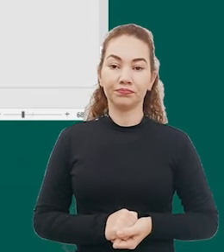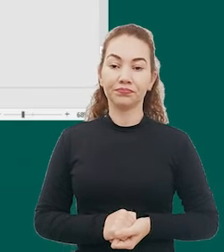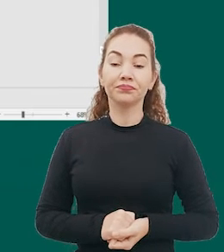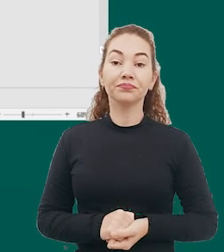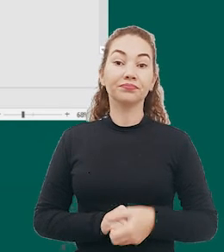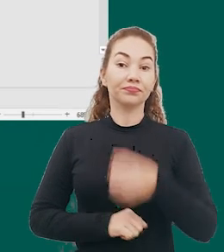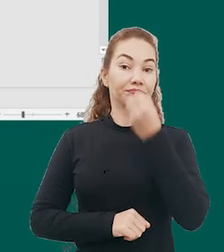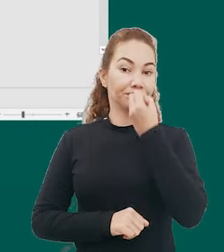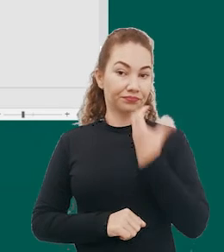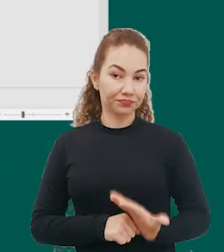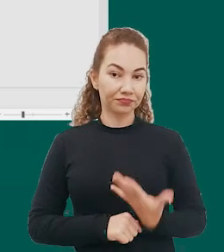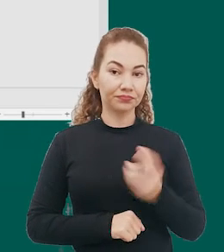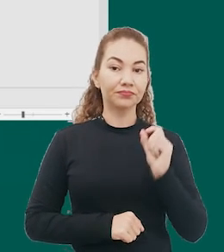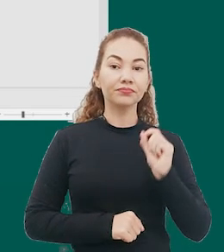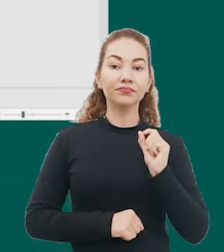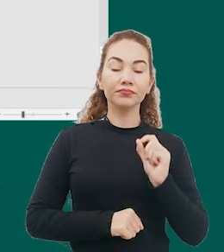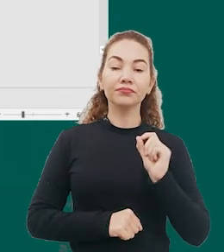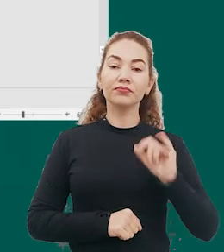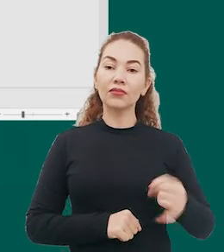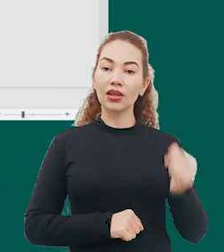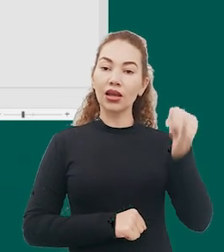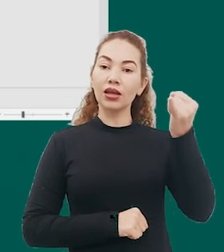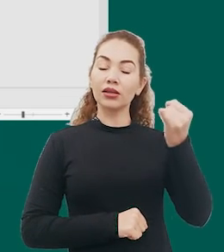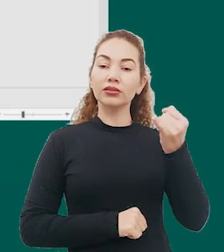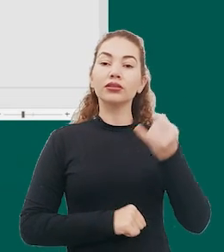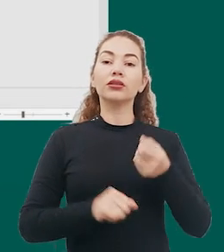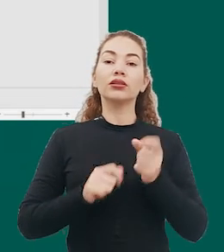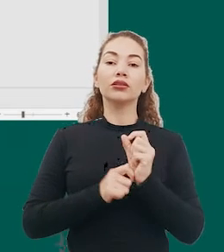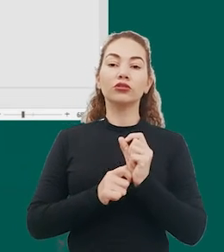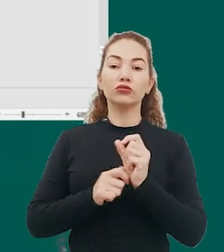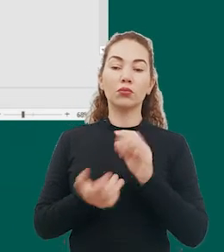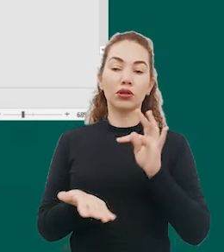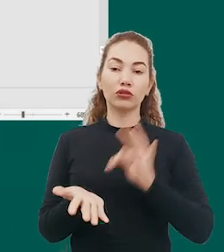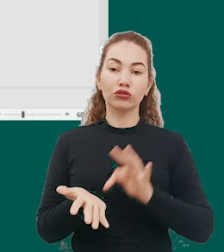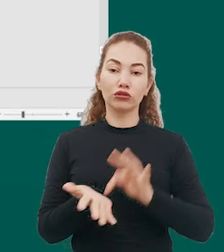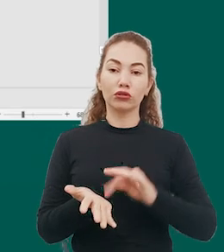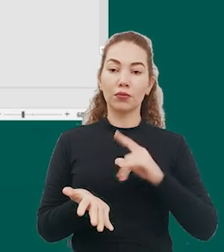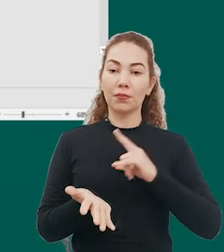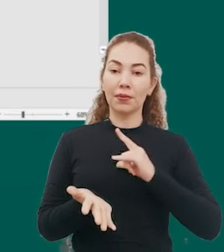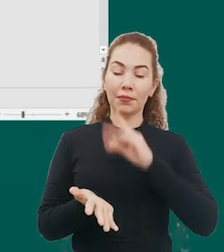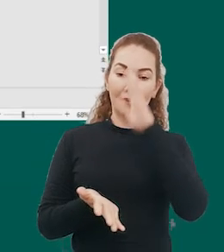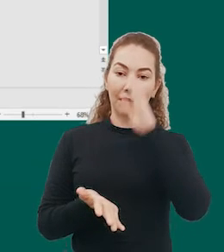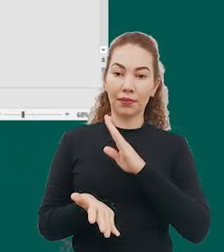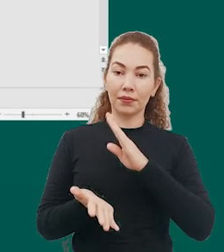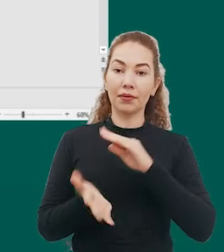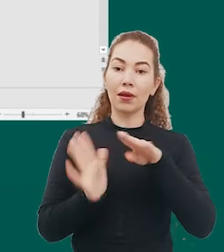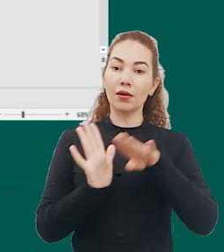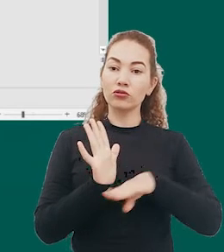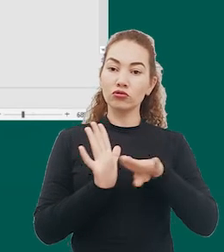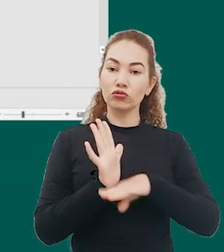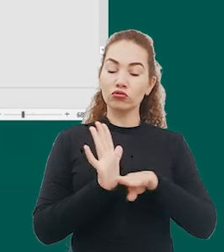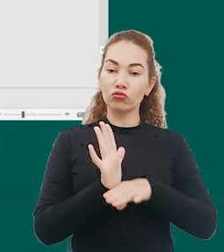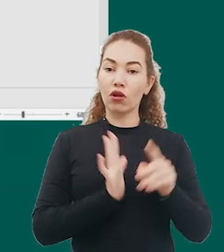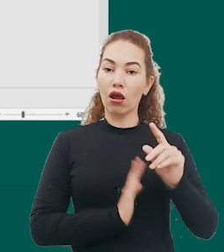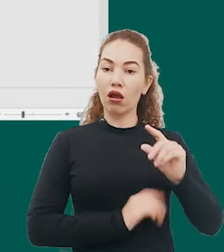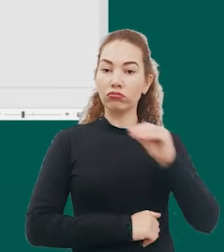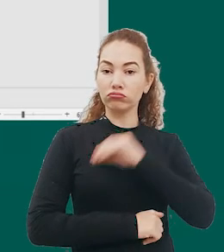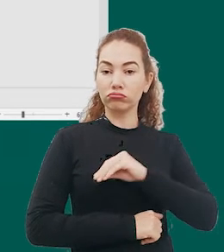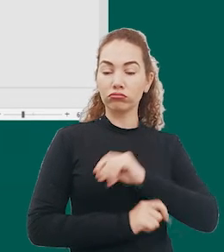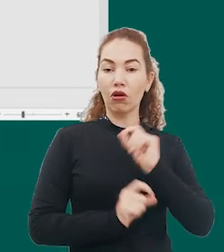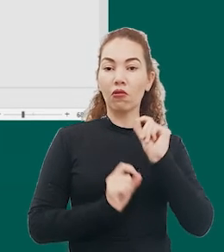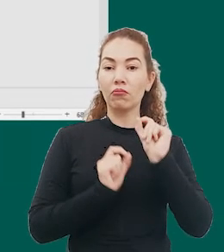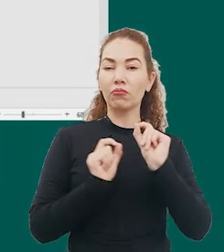Bom, rendimentos tributáveis isentos exclusivos na fonte. O que nós podemos considerar? Vamos ver